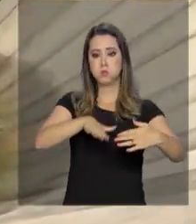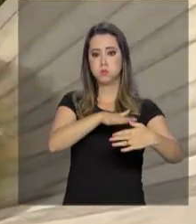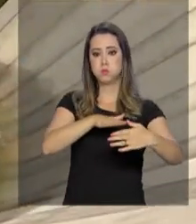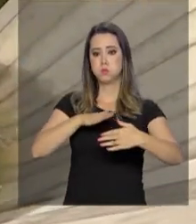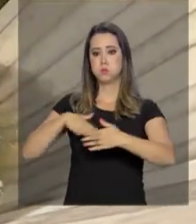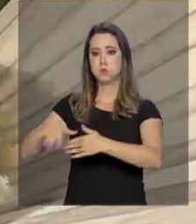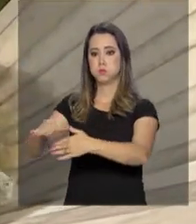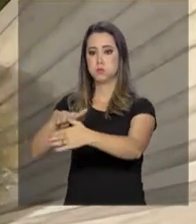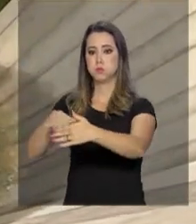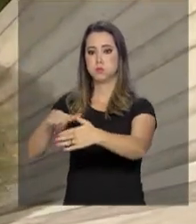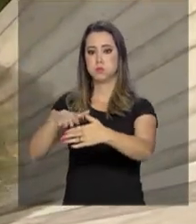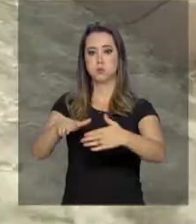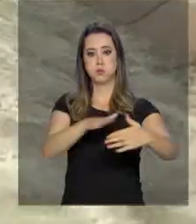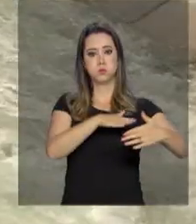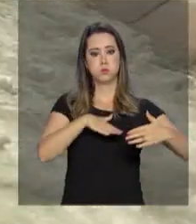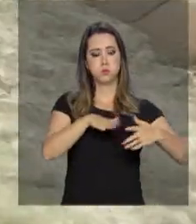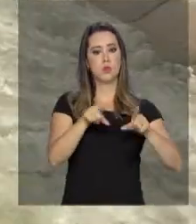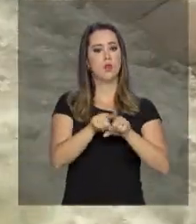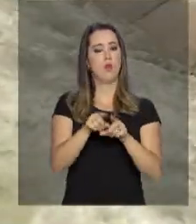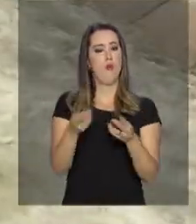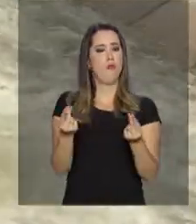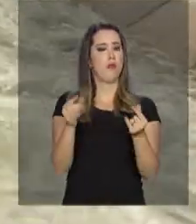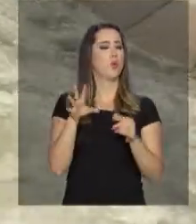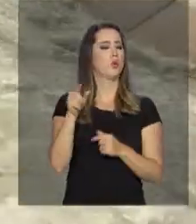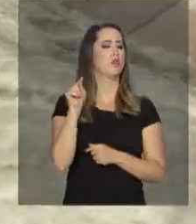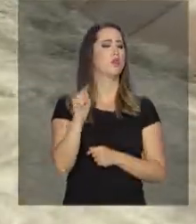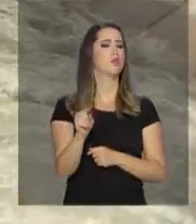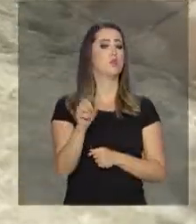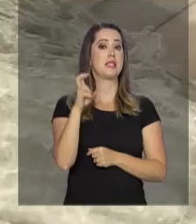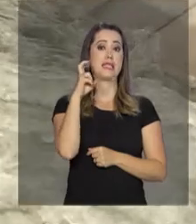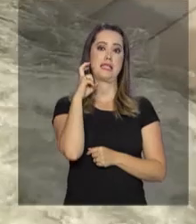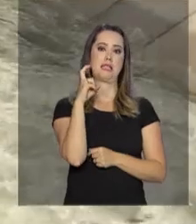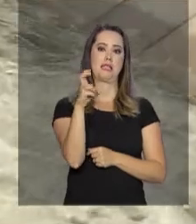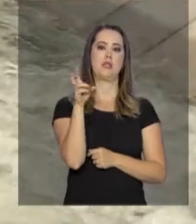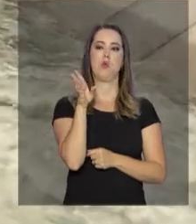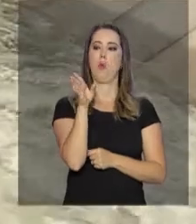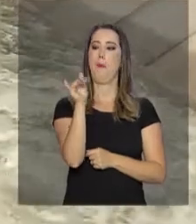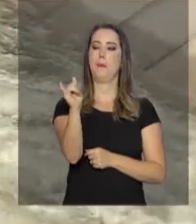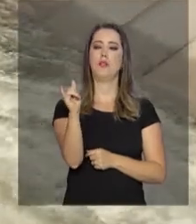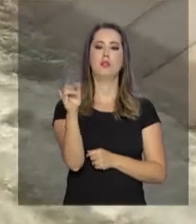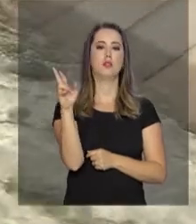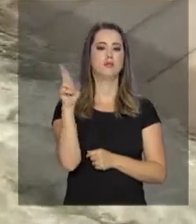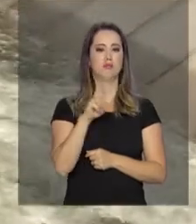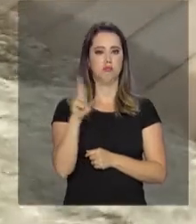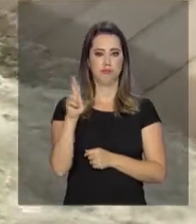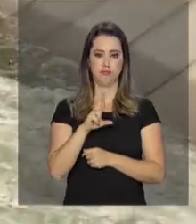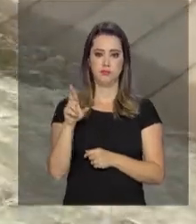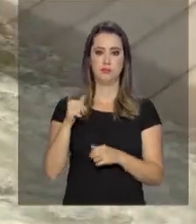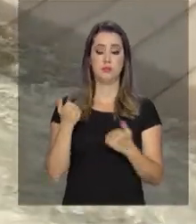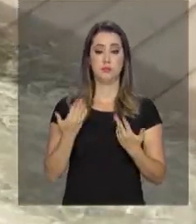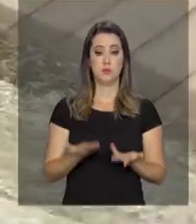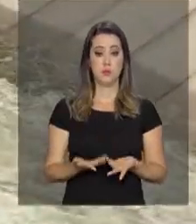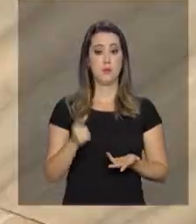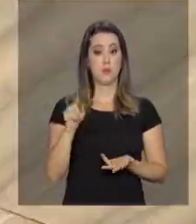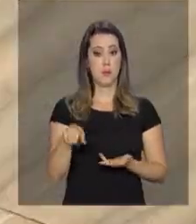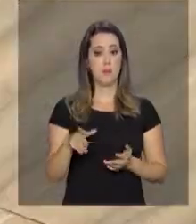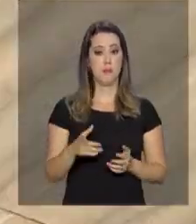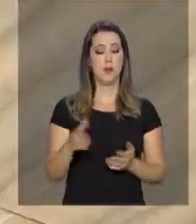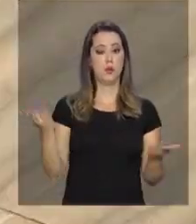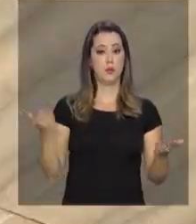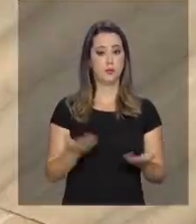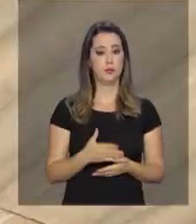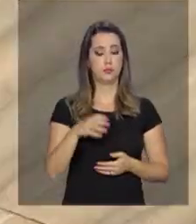túneis o custo total do empreendimento é de 5 bilhões e 800 milhões de reais e ele tem